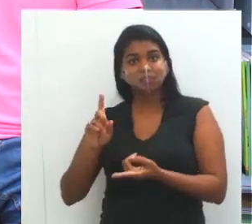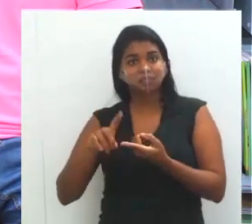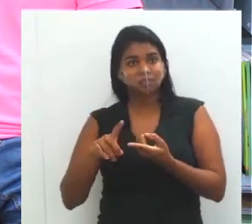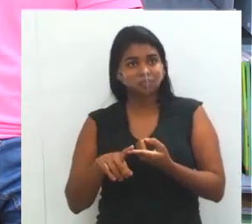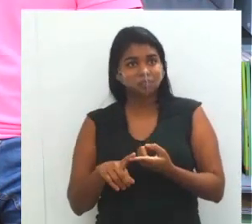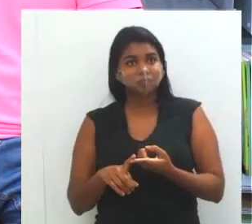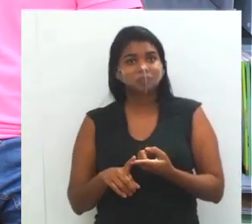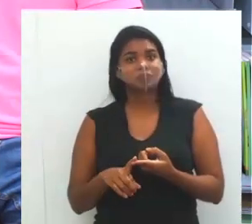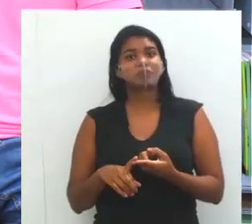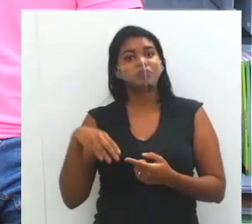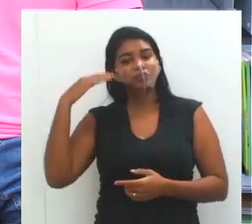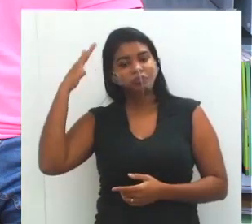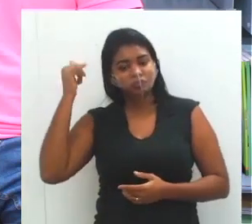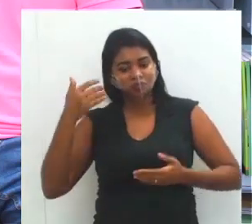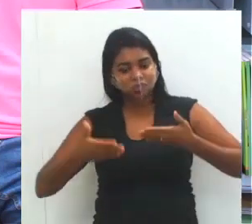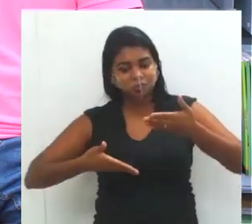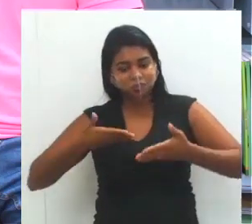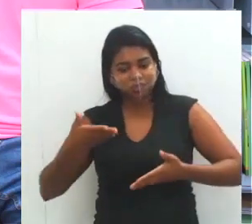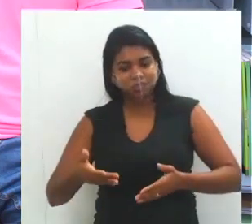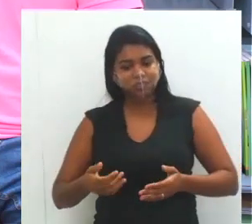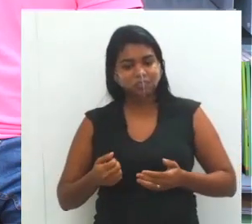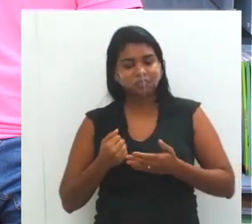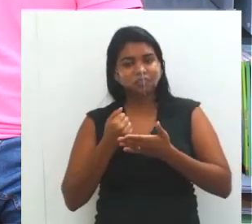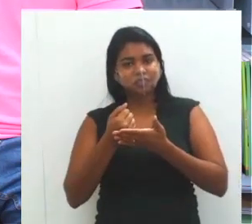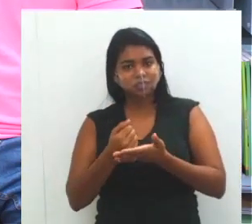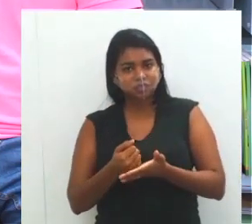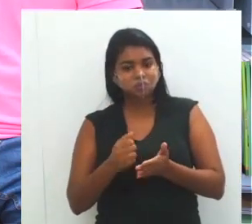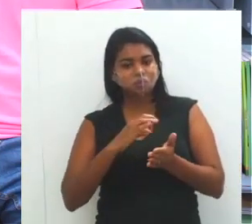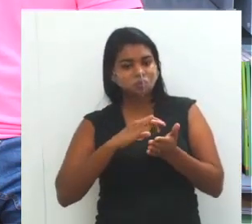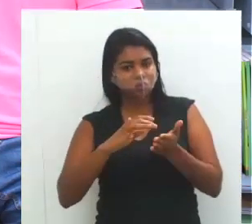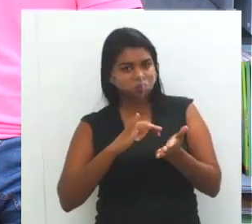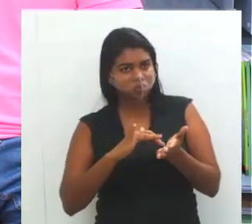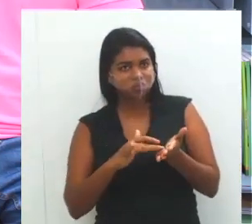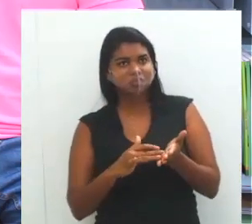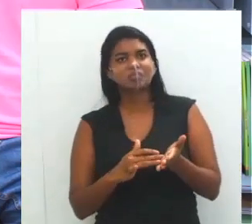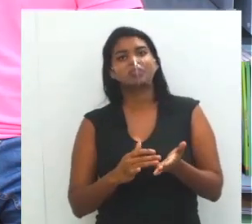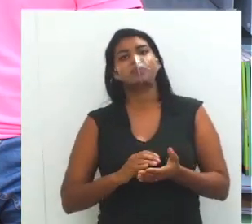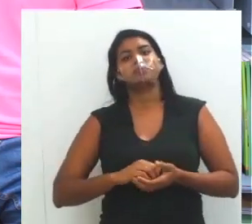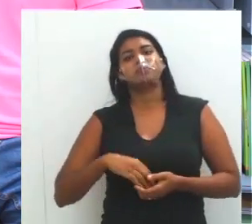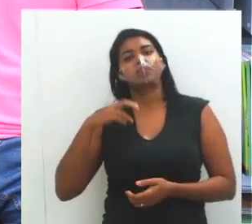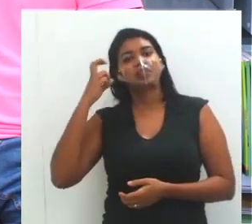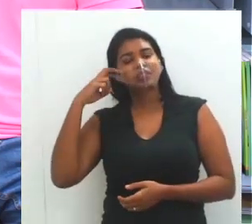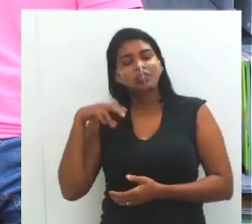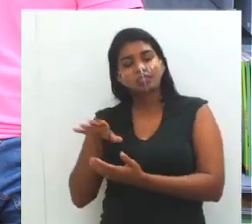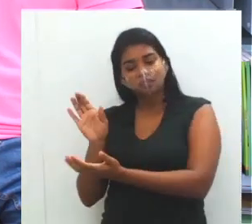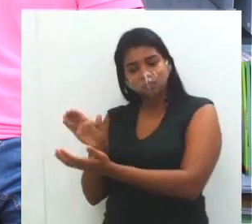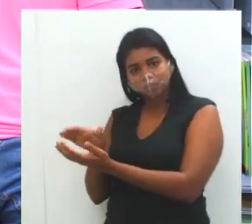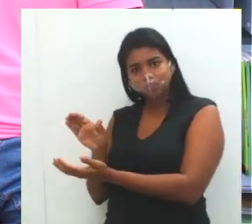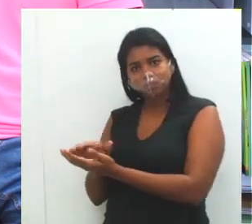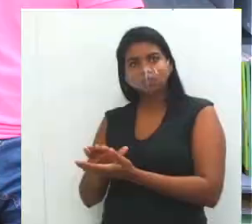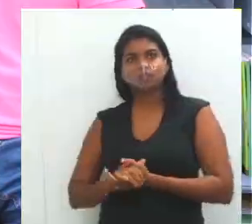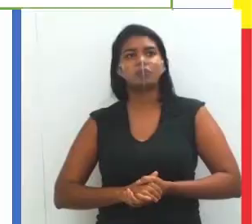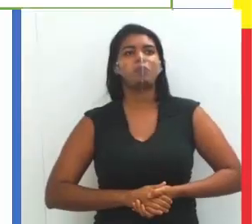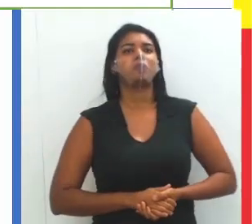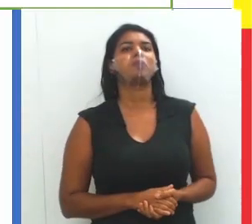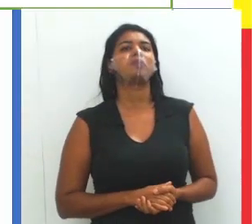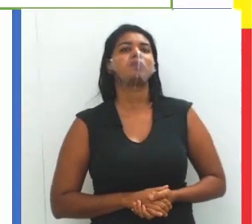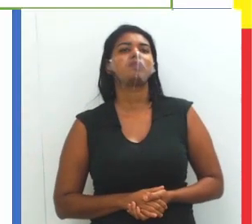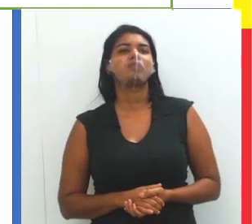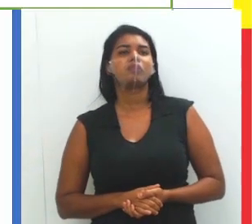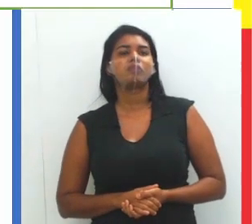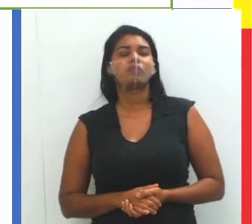também entra, notabiliza-se como grande parceiro. Humberto Teixeira é cearense. Zé Dantas temos pernambucano.